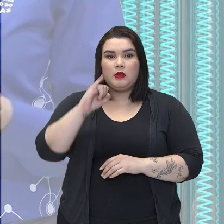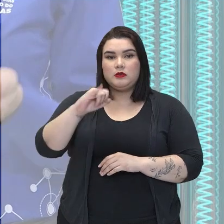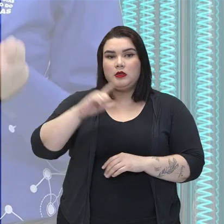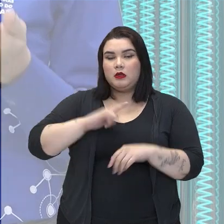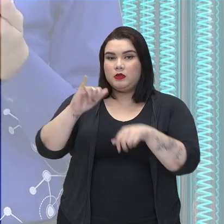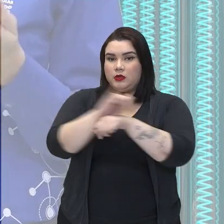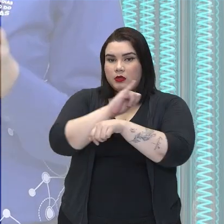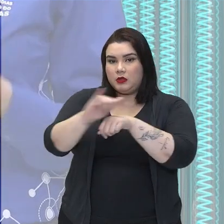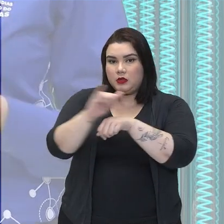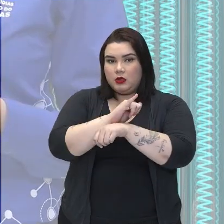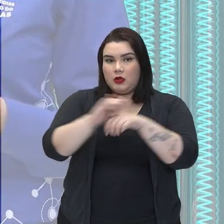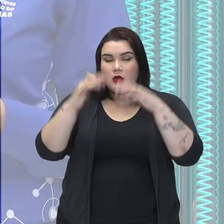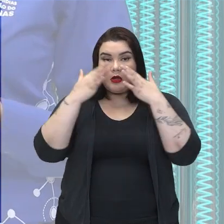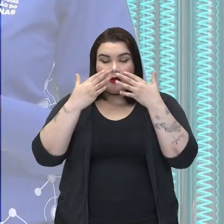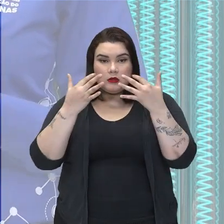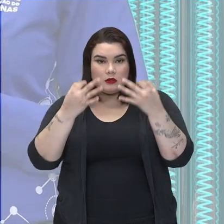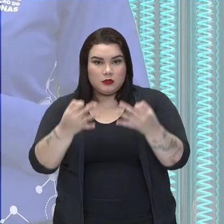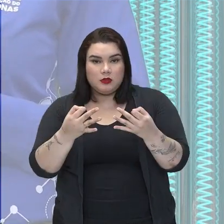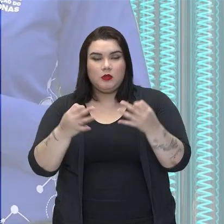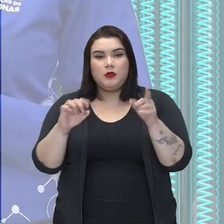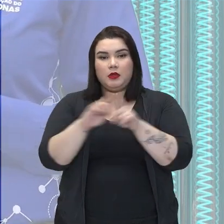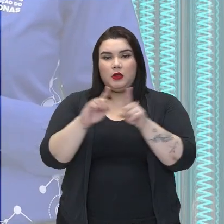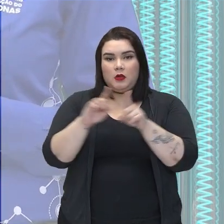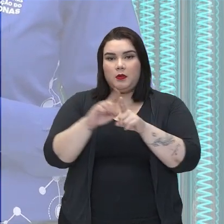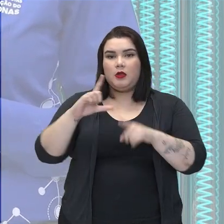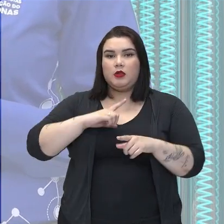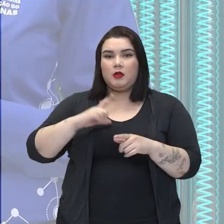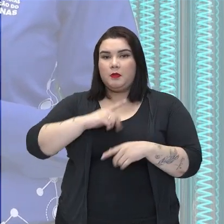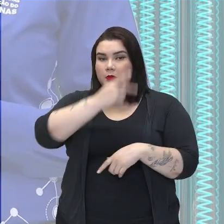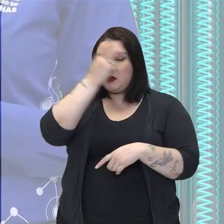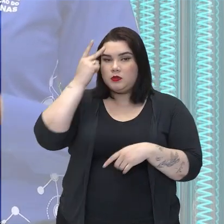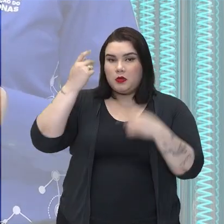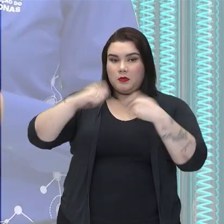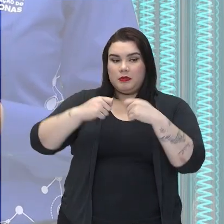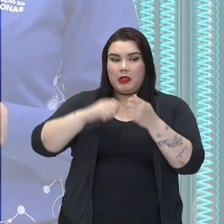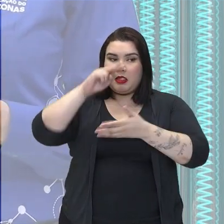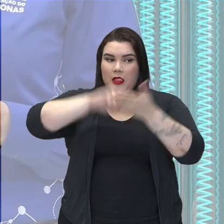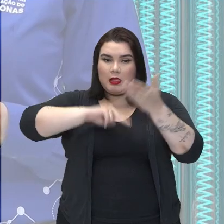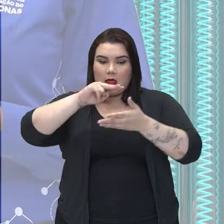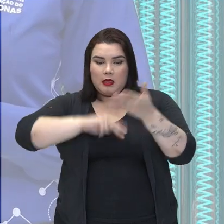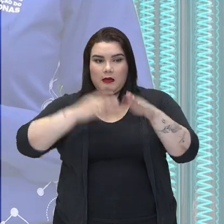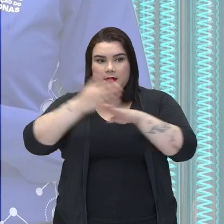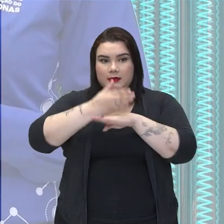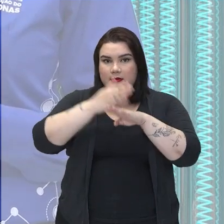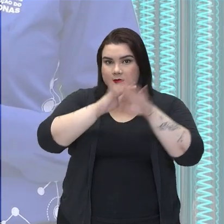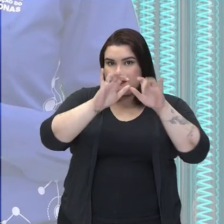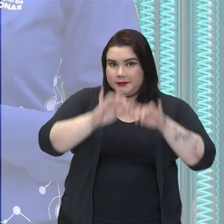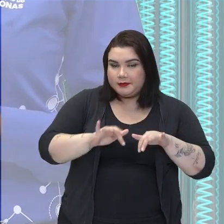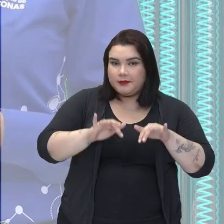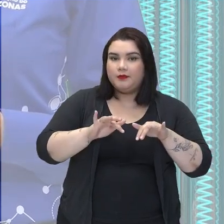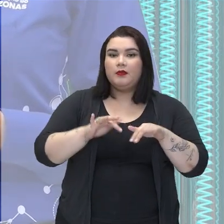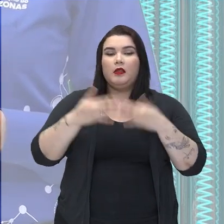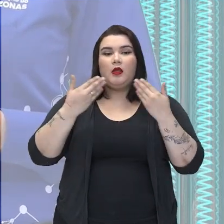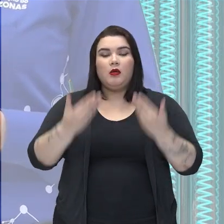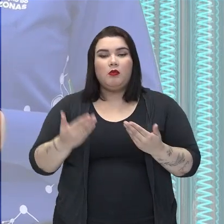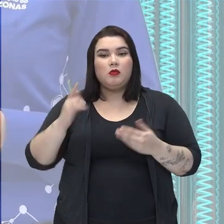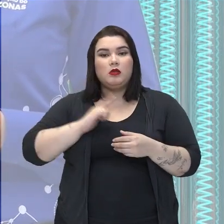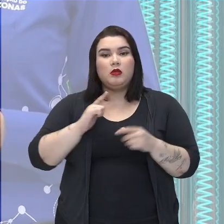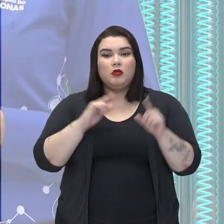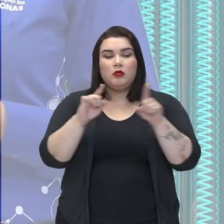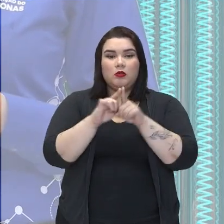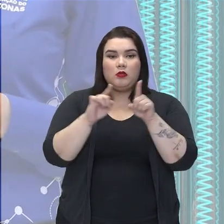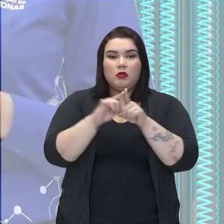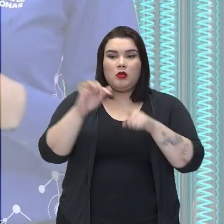para chamar a atenção e captar leitores, né, através do seu cliquezinho, as